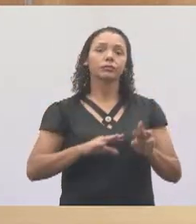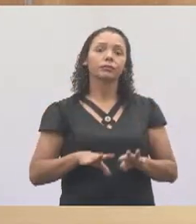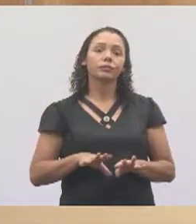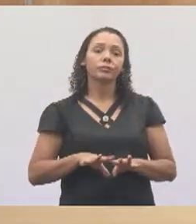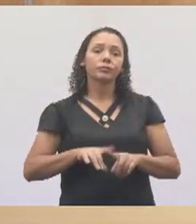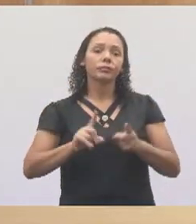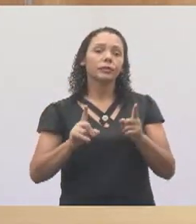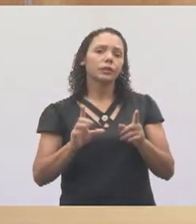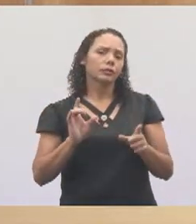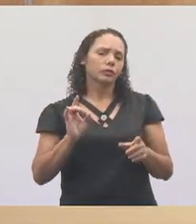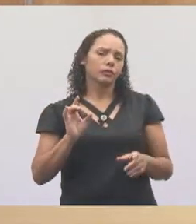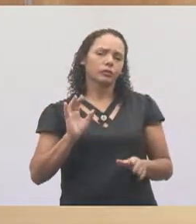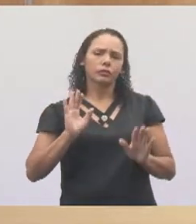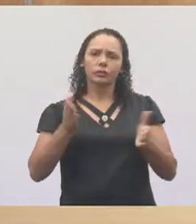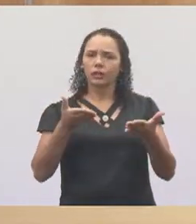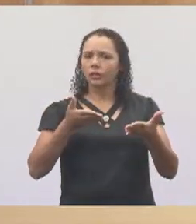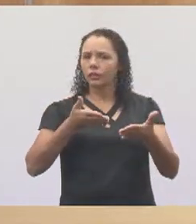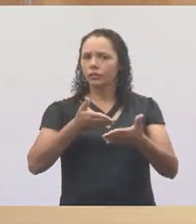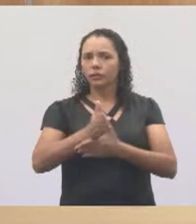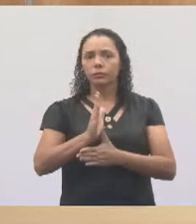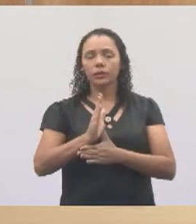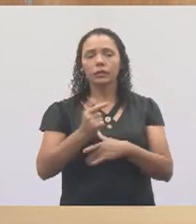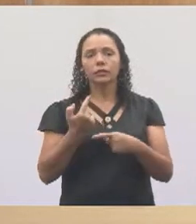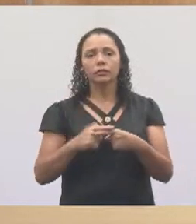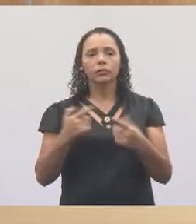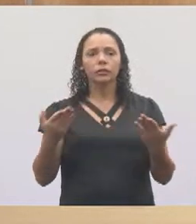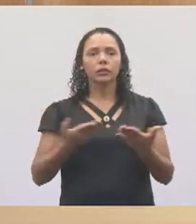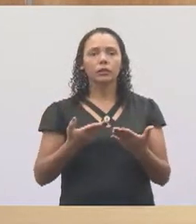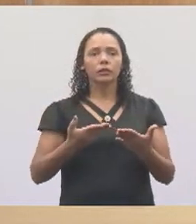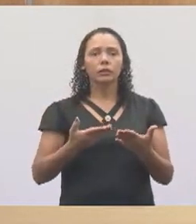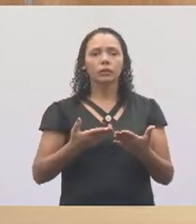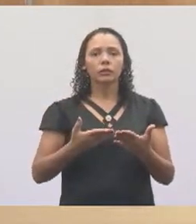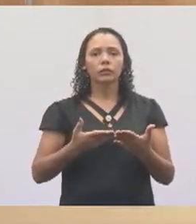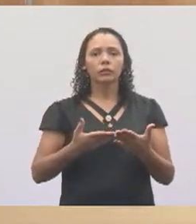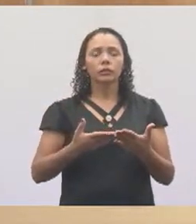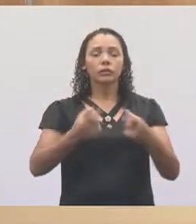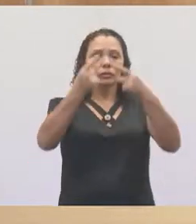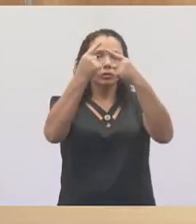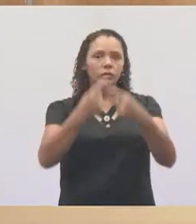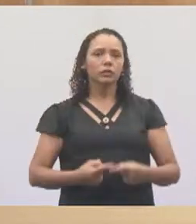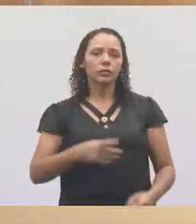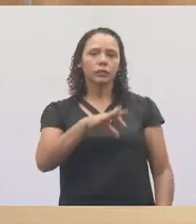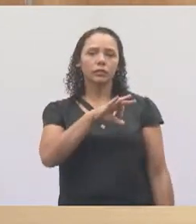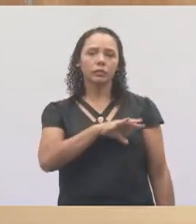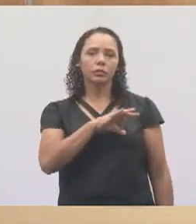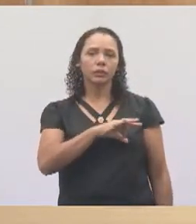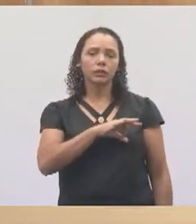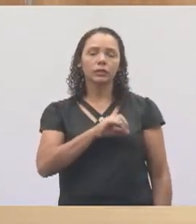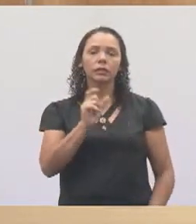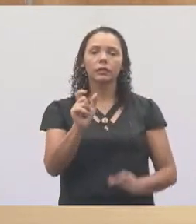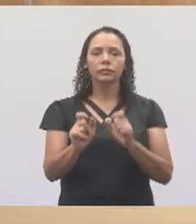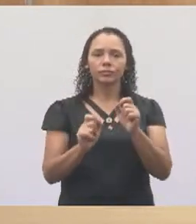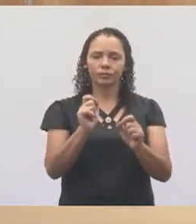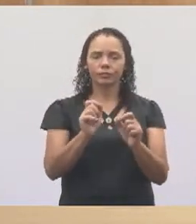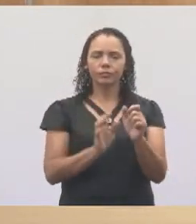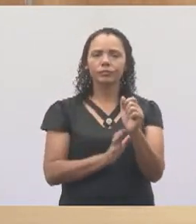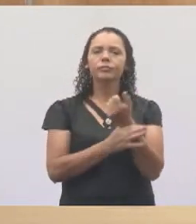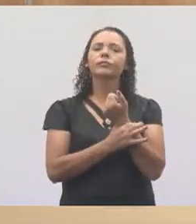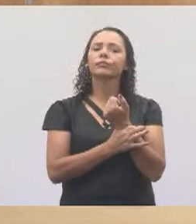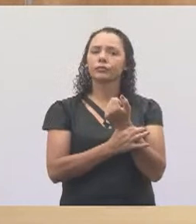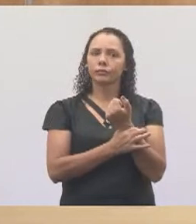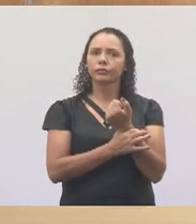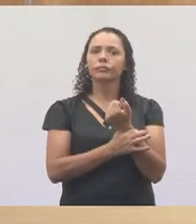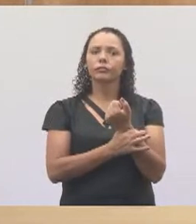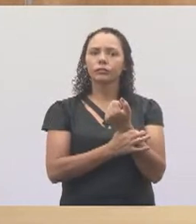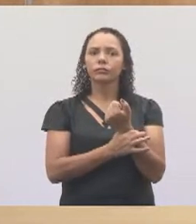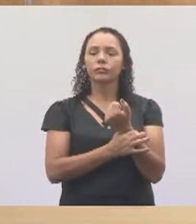isso já está superado, né? Porque hoje o maior desafio da polícia é realmente a segurança pública, né? É combater os